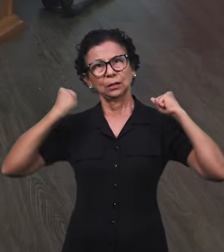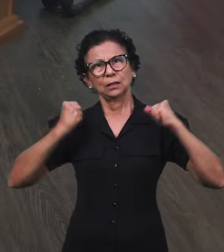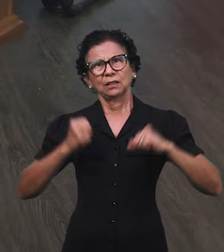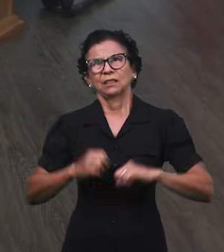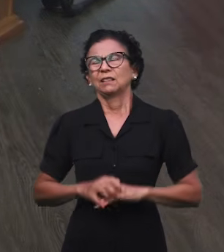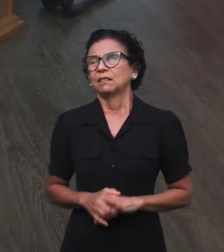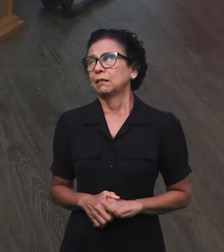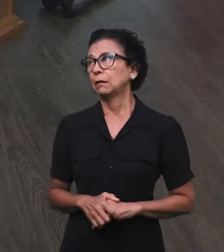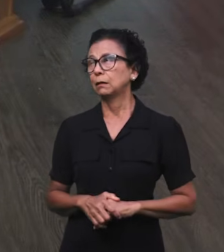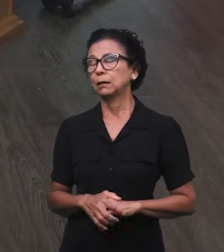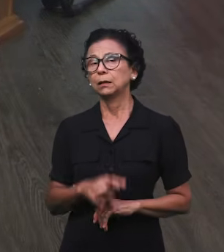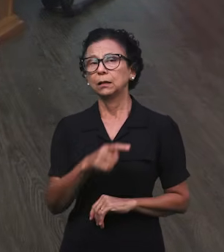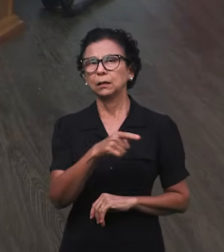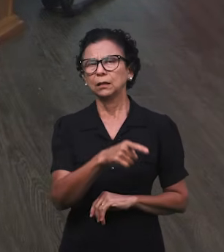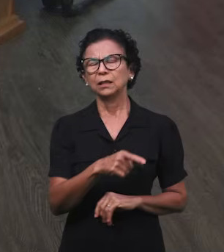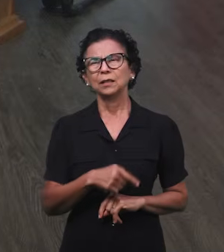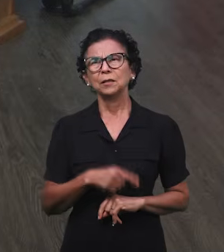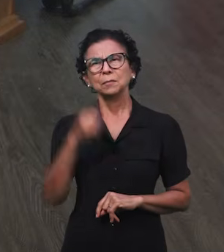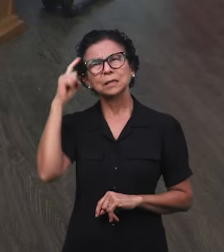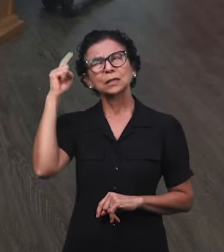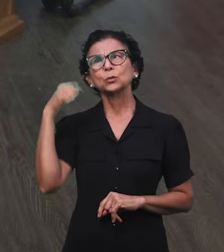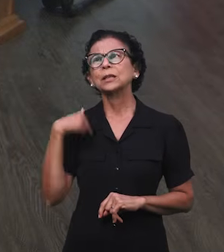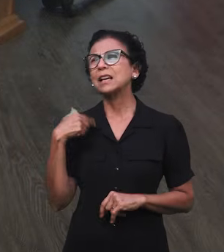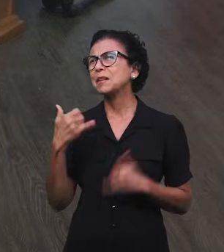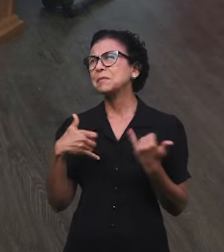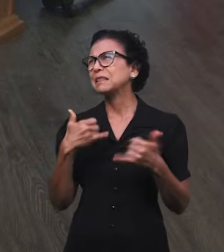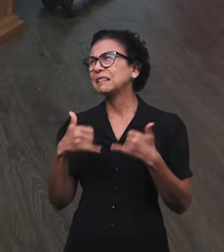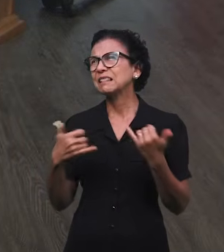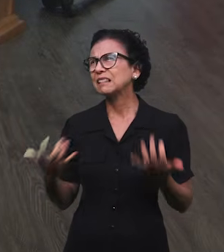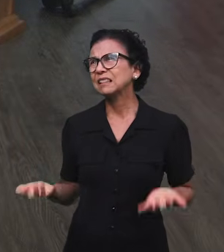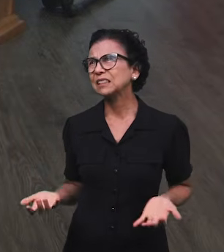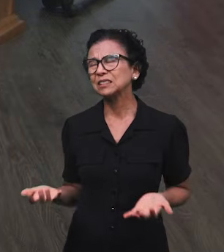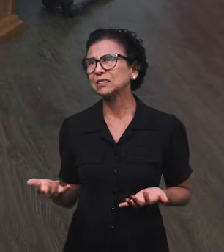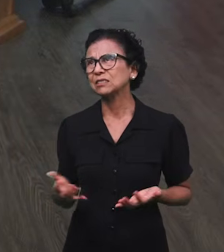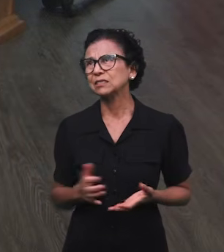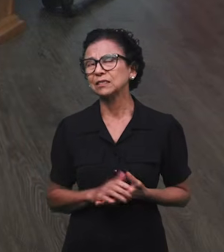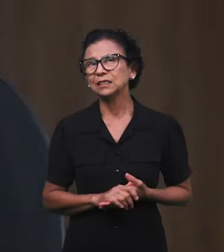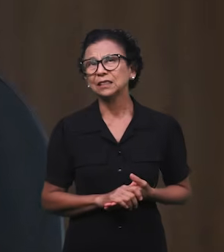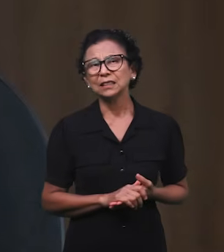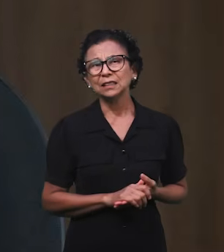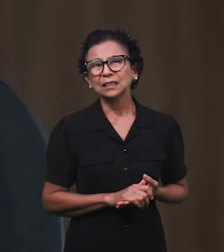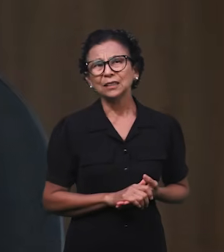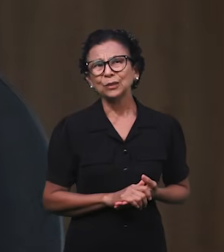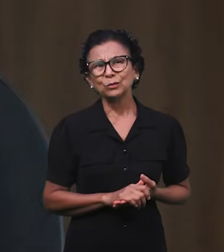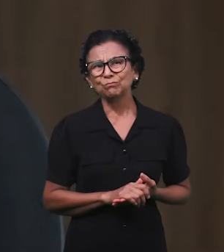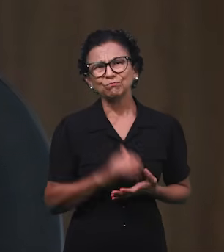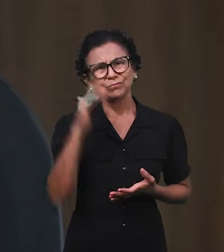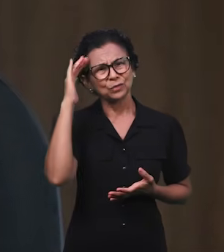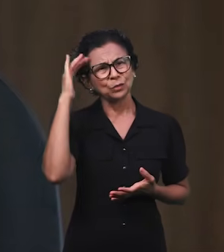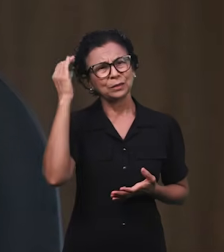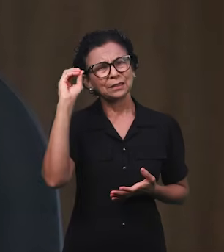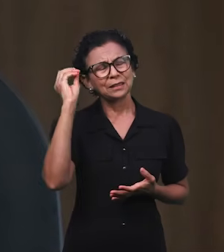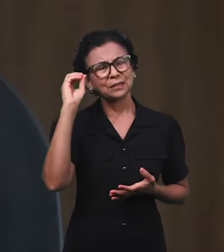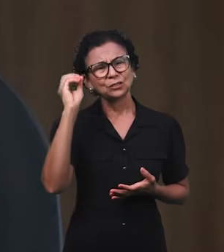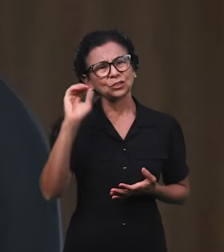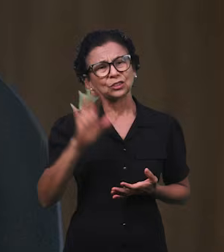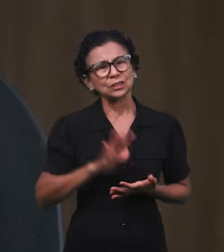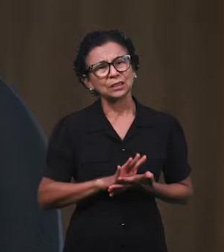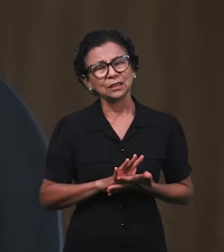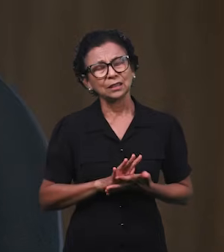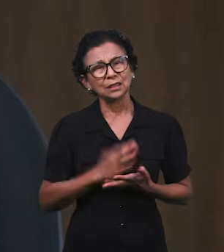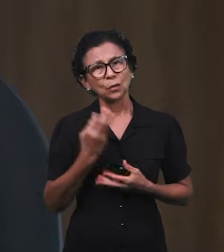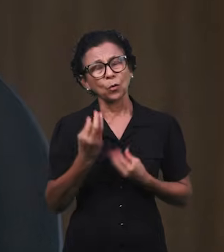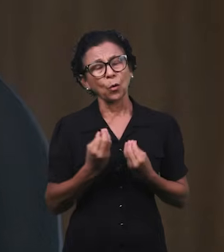pensava, o que esse médico está achando, que eu estou brincando? Eu não conseguia entender que uma atividade física ia me